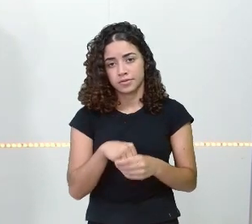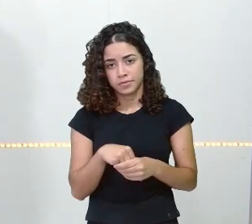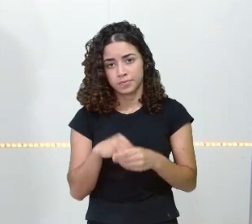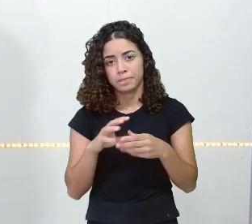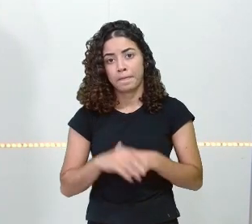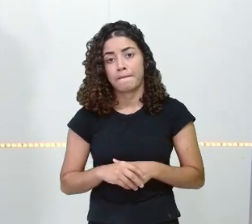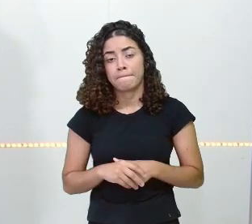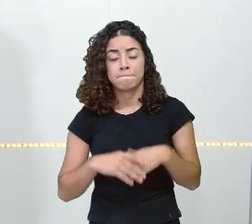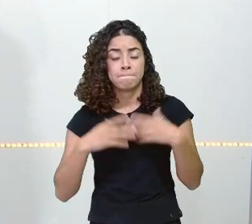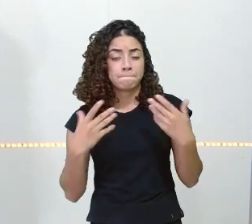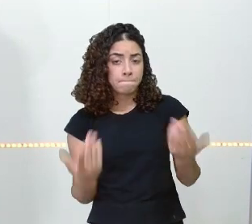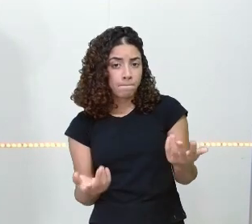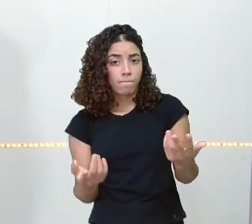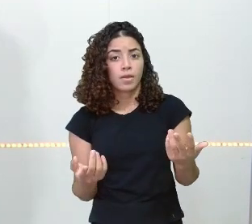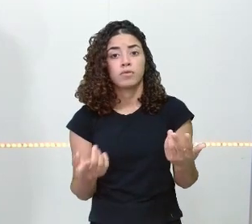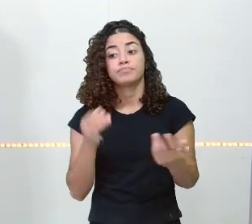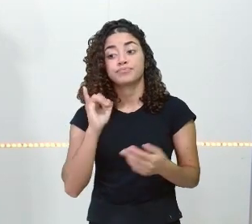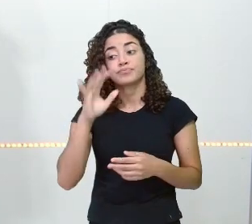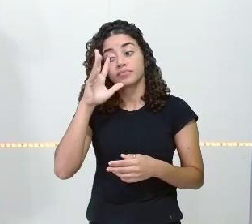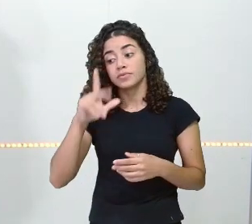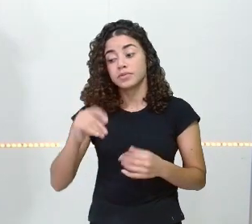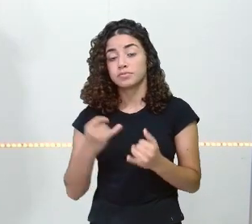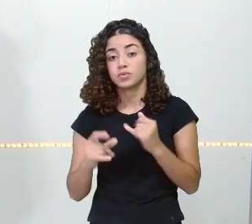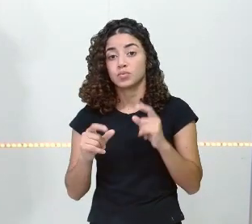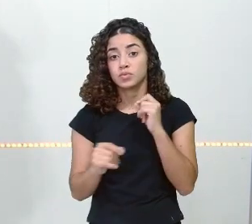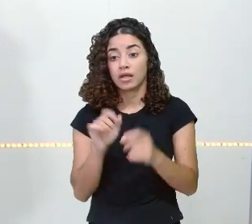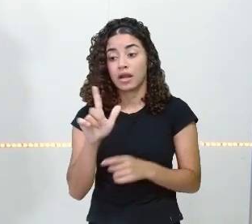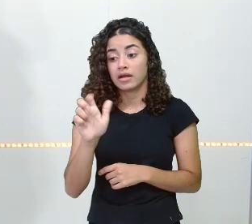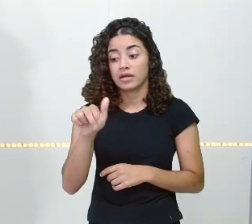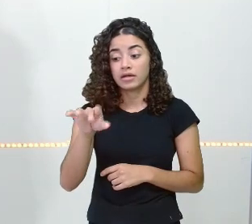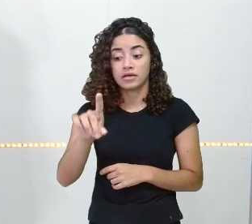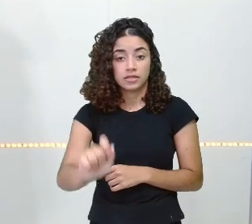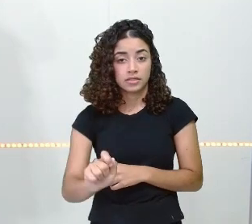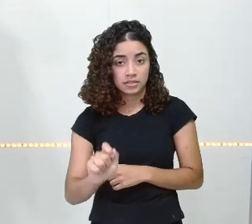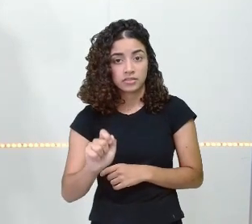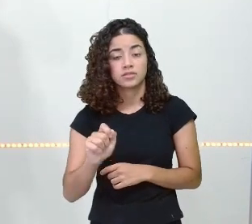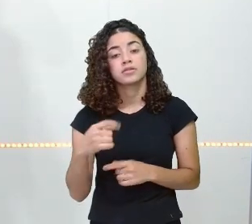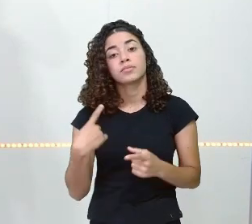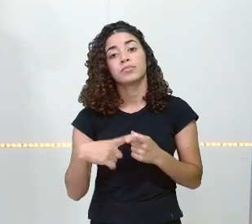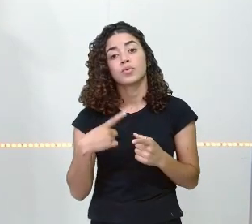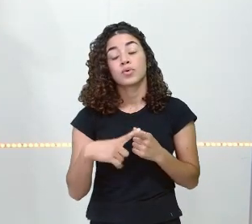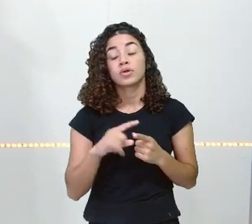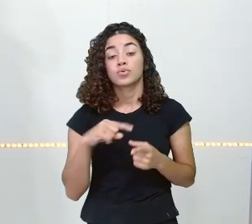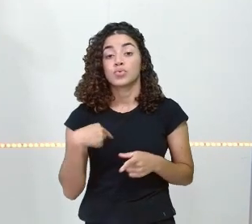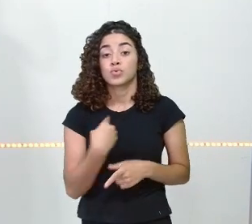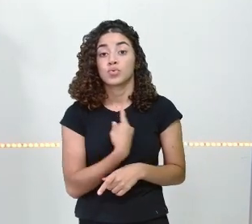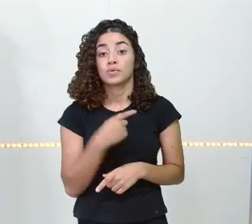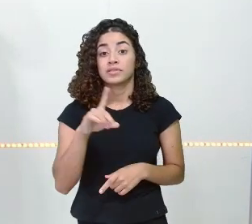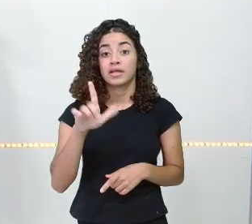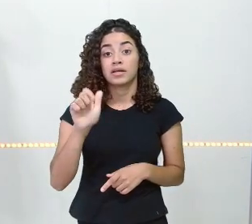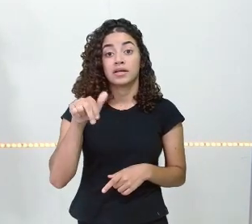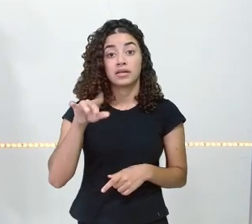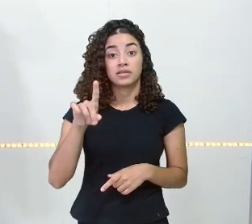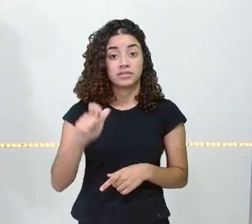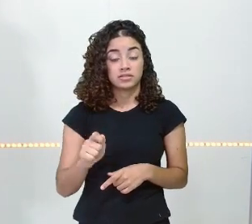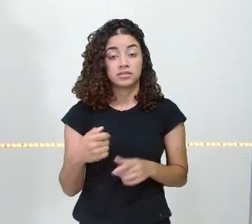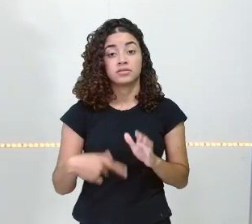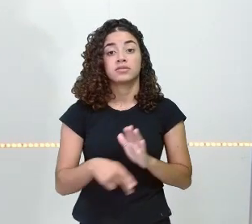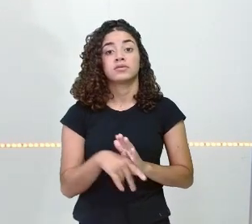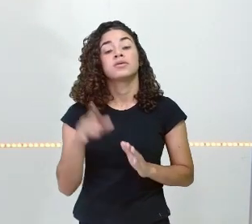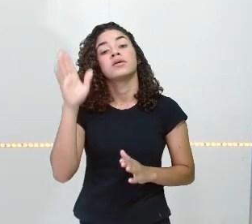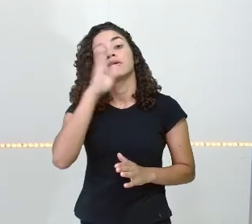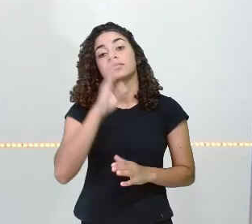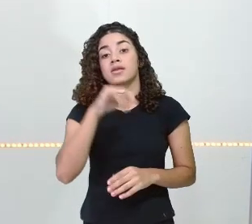contos africanos também parecem muito com as nossas lendas. Por quê? Porque as nossas lendas brasileiras